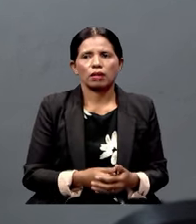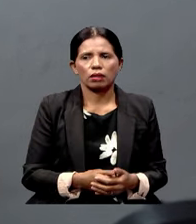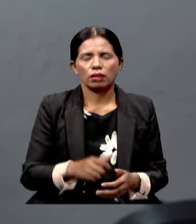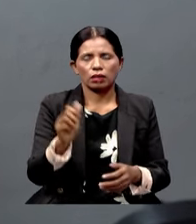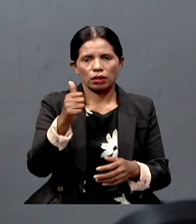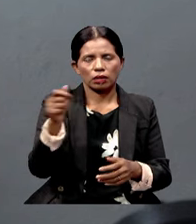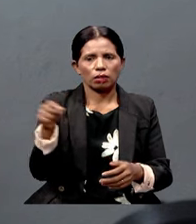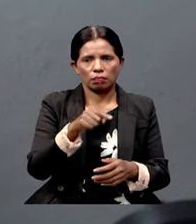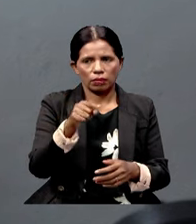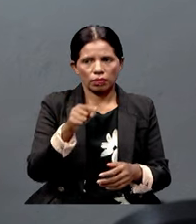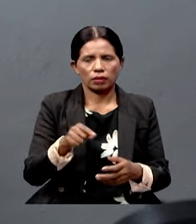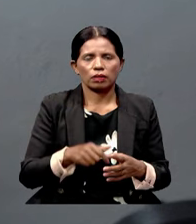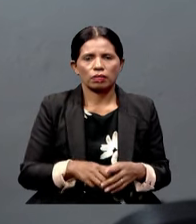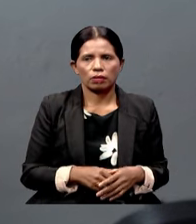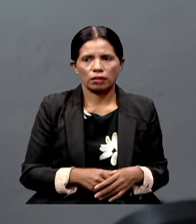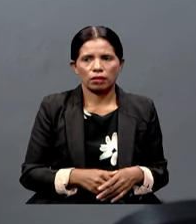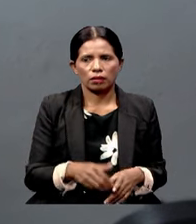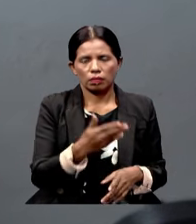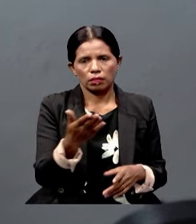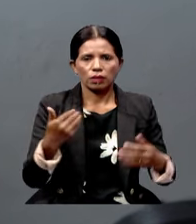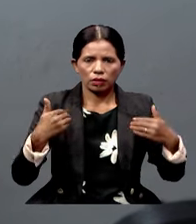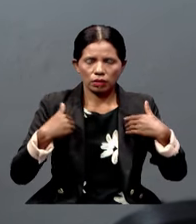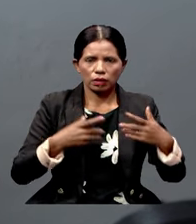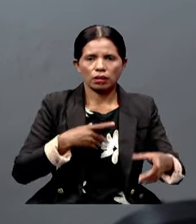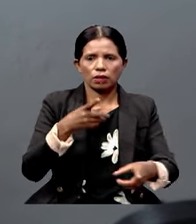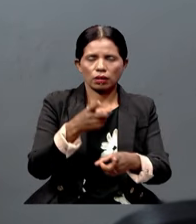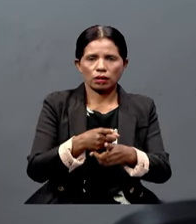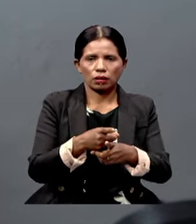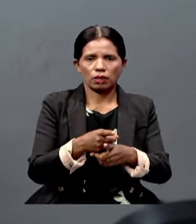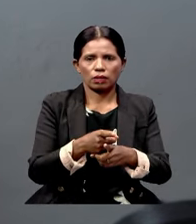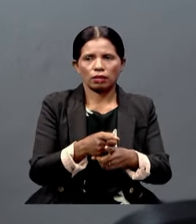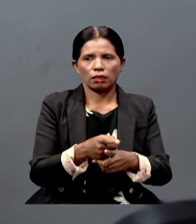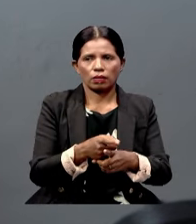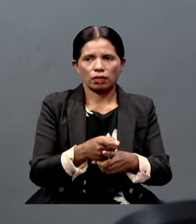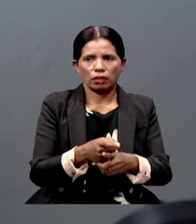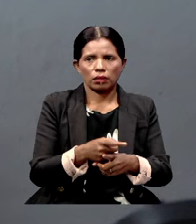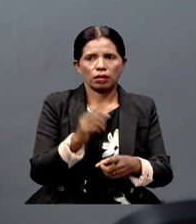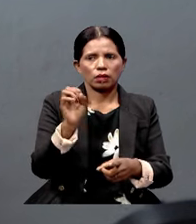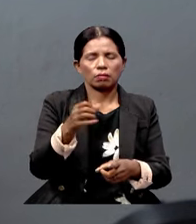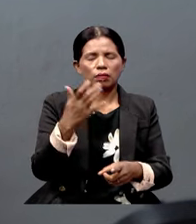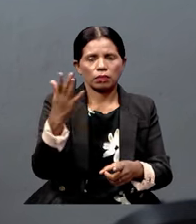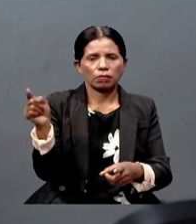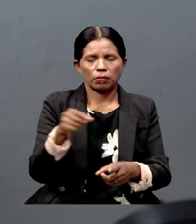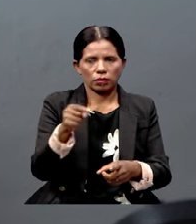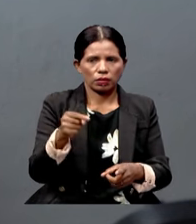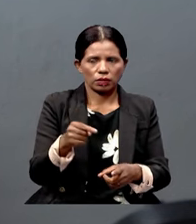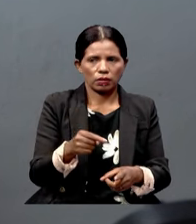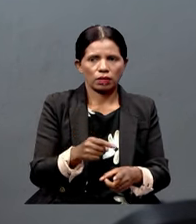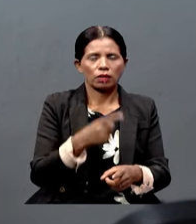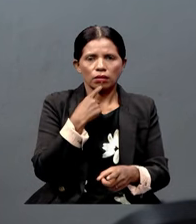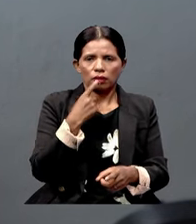10% ba retalista ita buat soe diri tu ba 15% label usina mas label usina pa